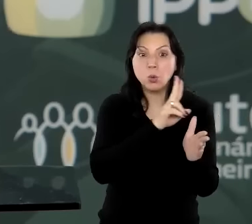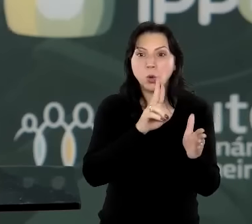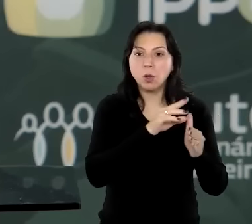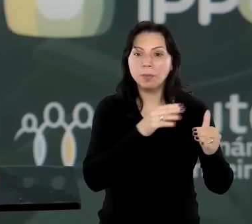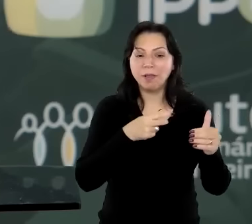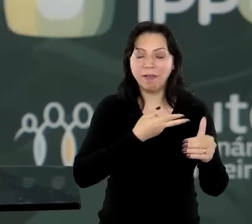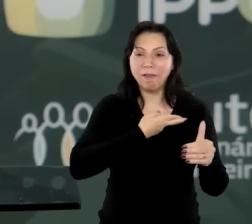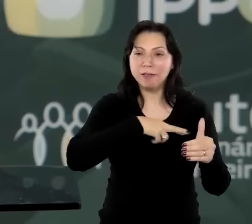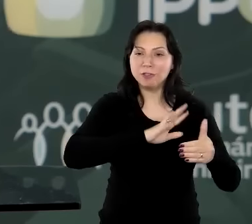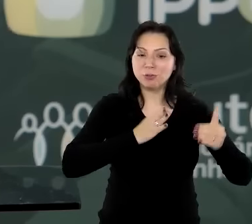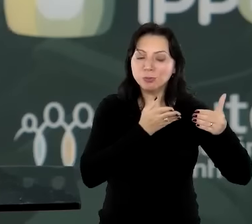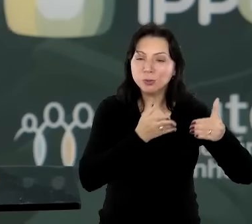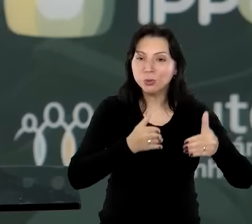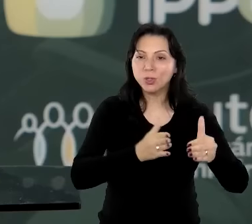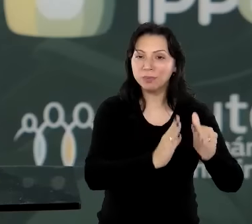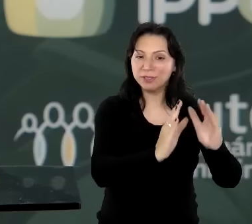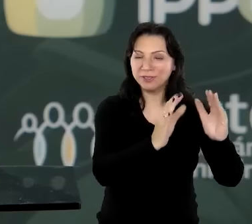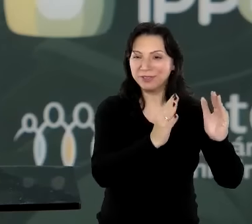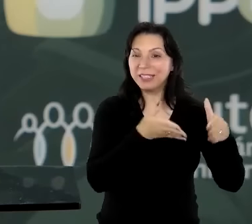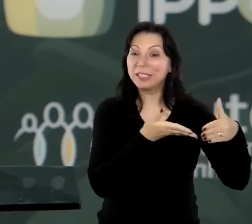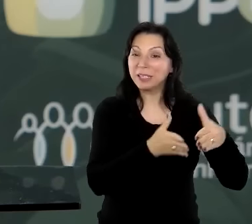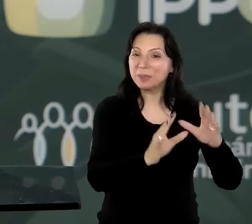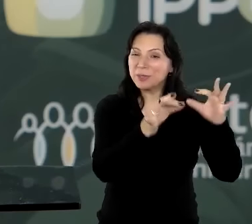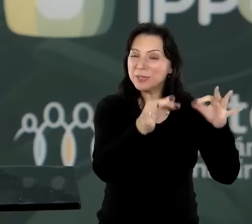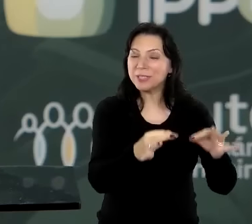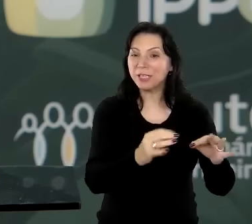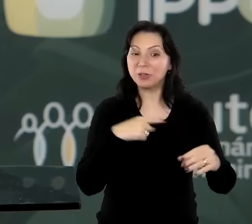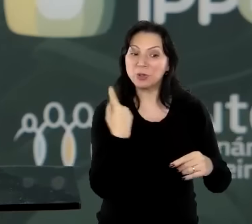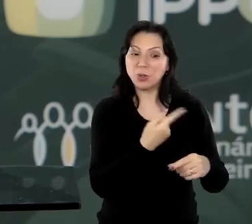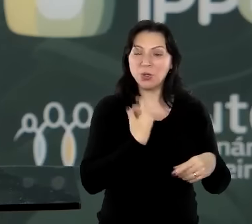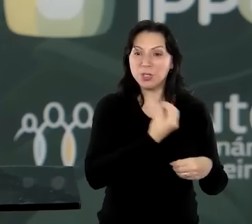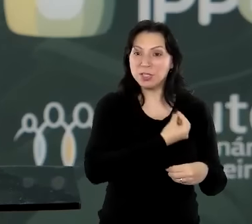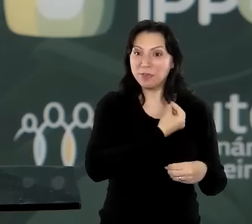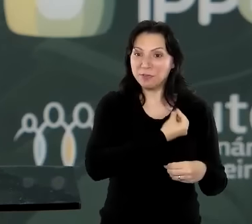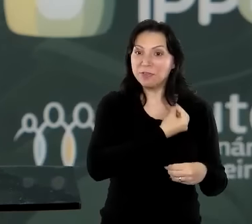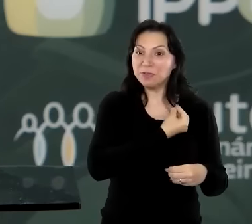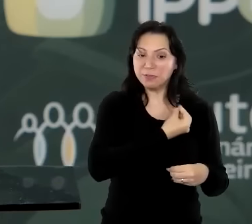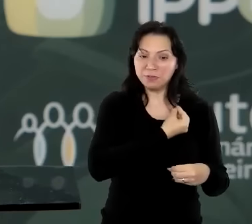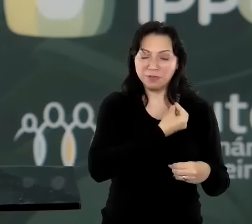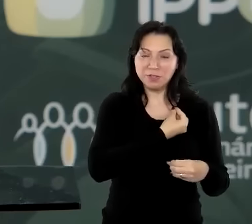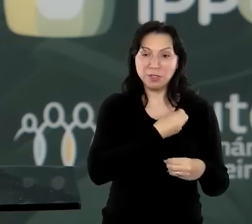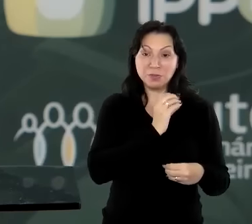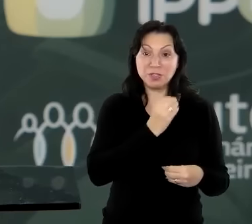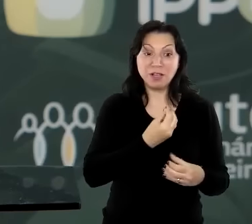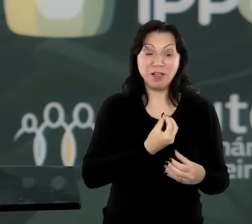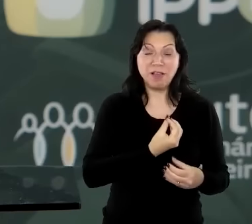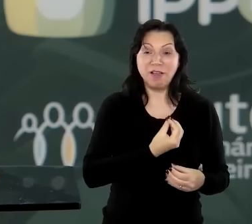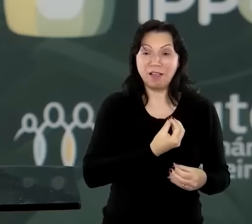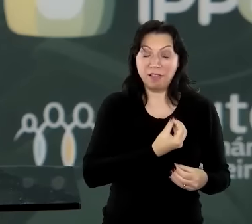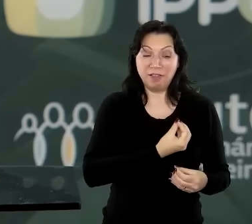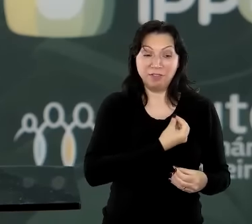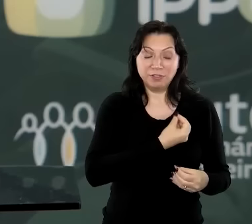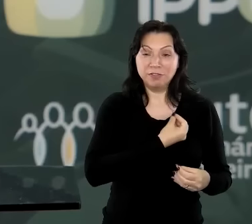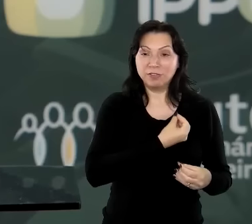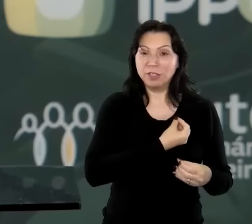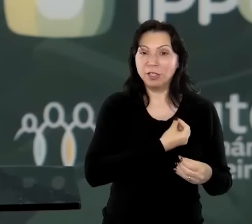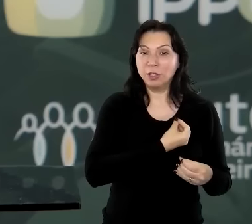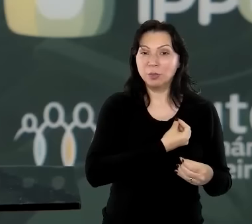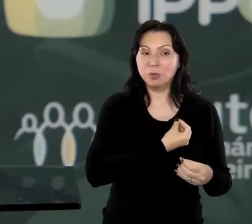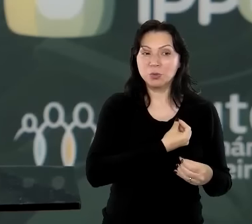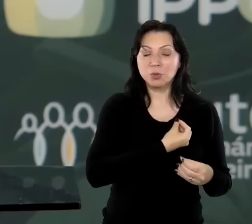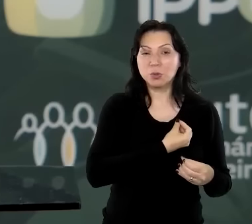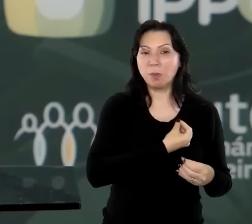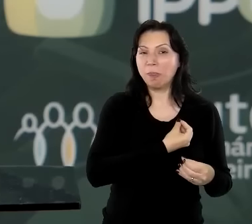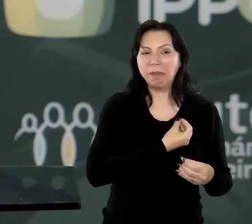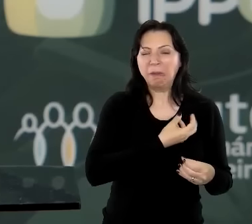Nós somos aqueles que vivemos a vida cristã fora das quatro paredes, fora da estrutura